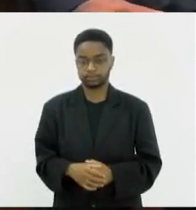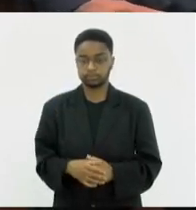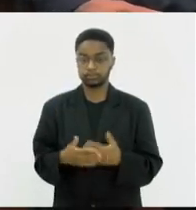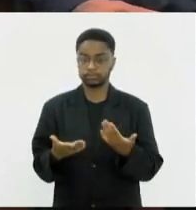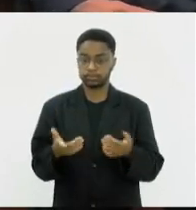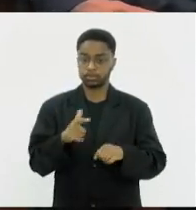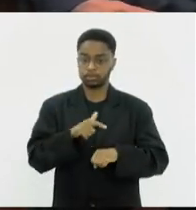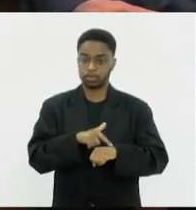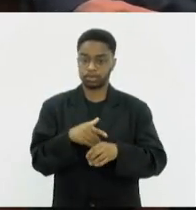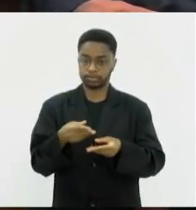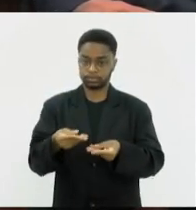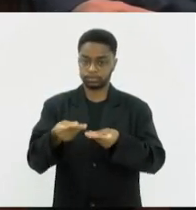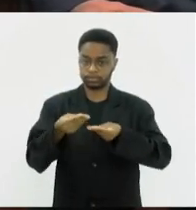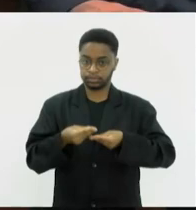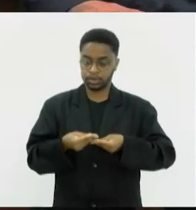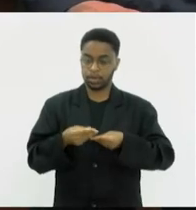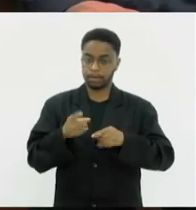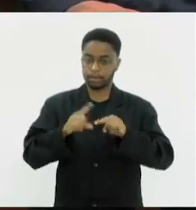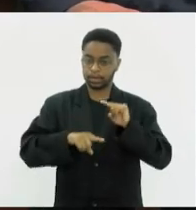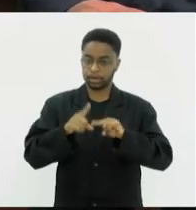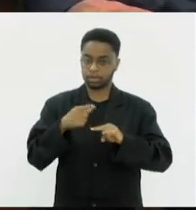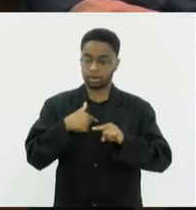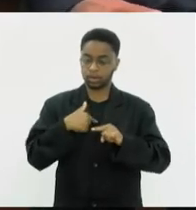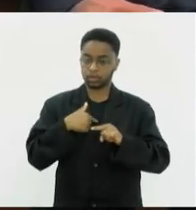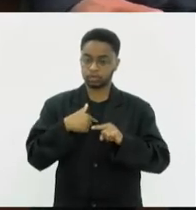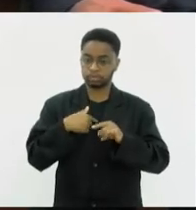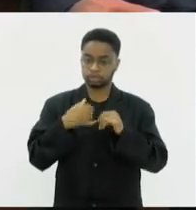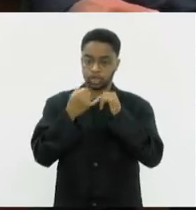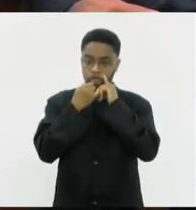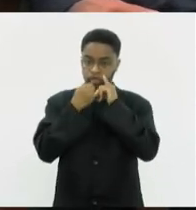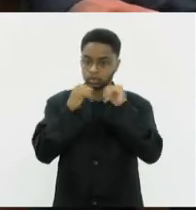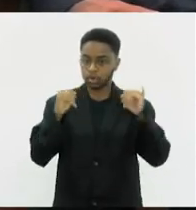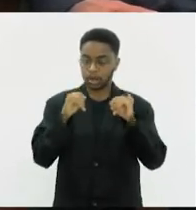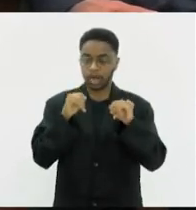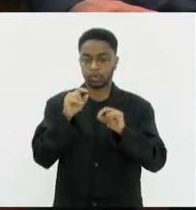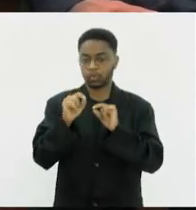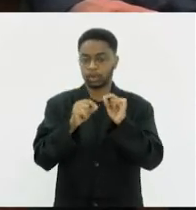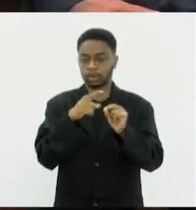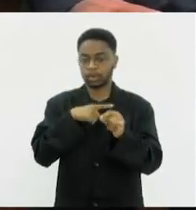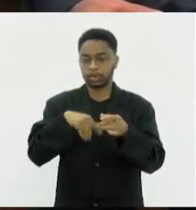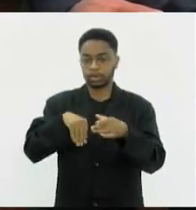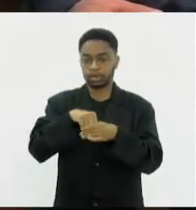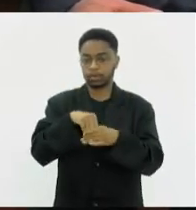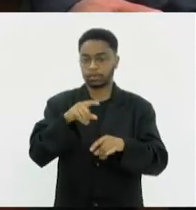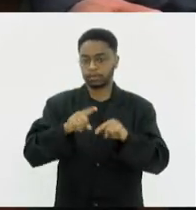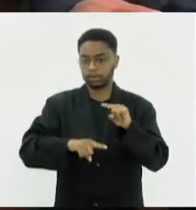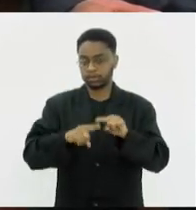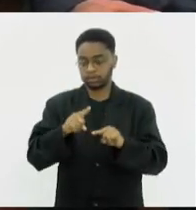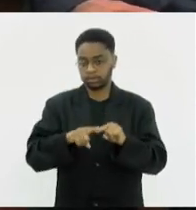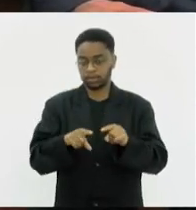o material, fiquei perplexo com o que continha naquele material. E